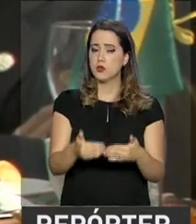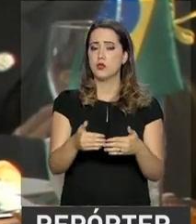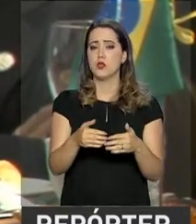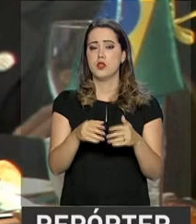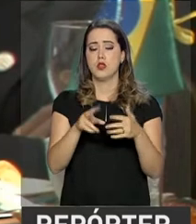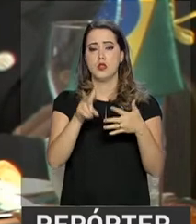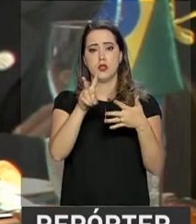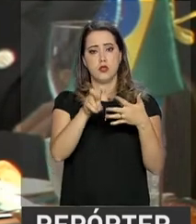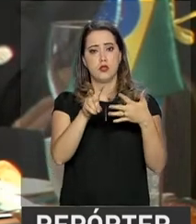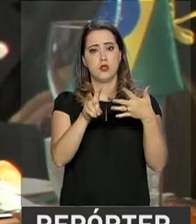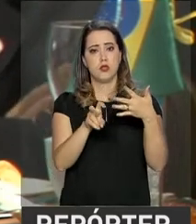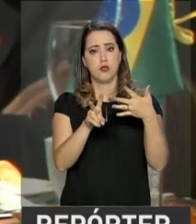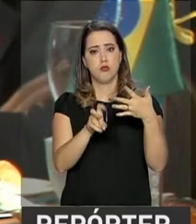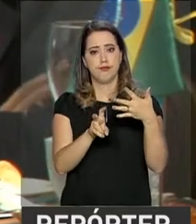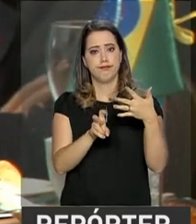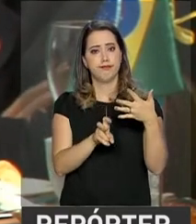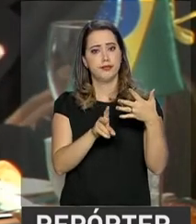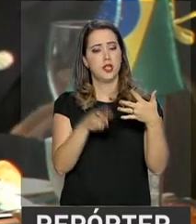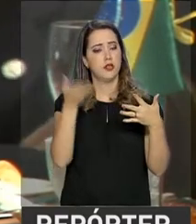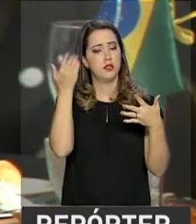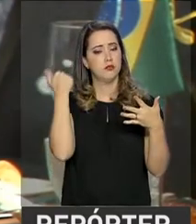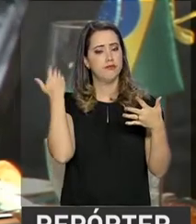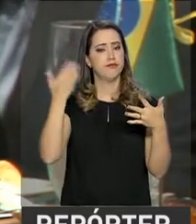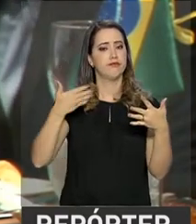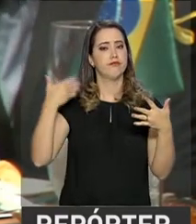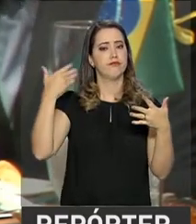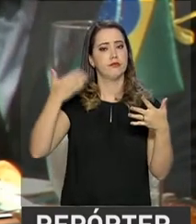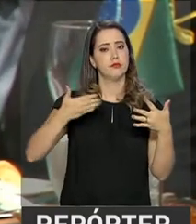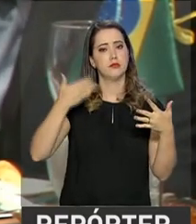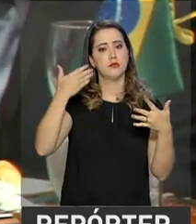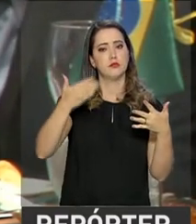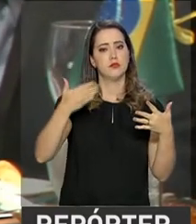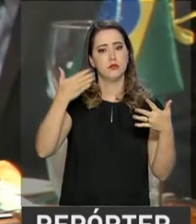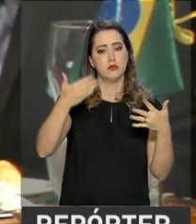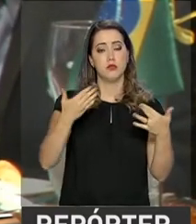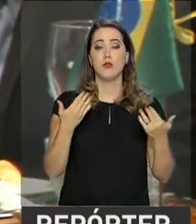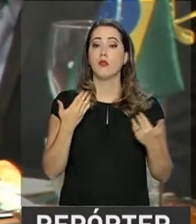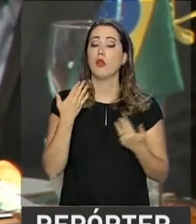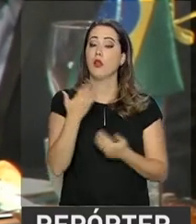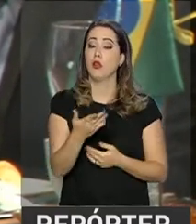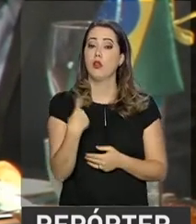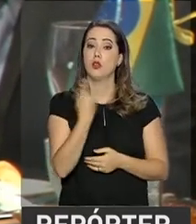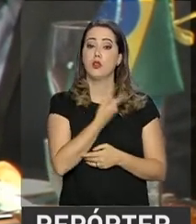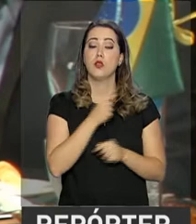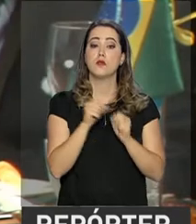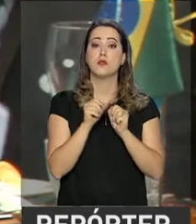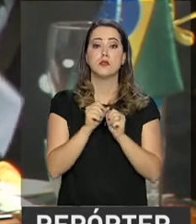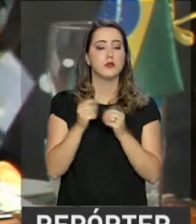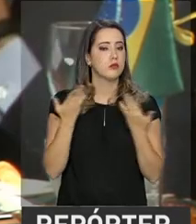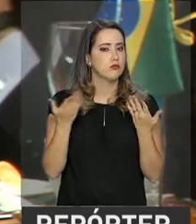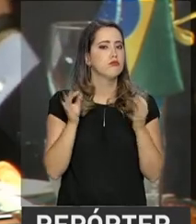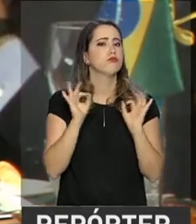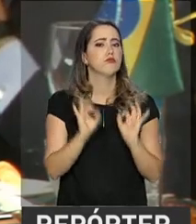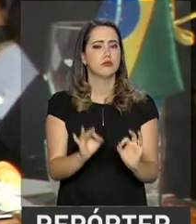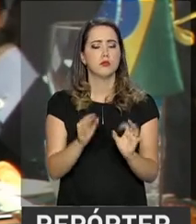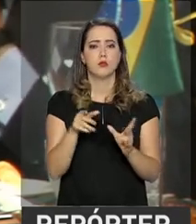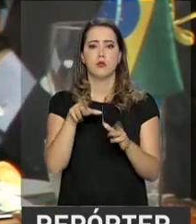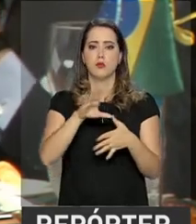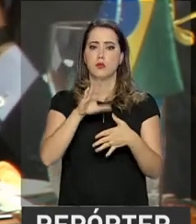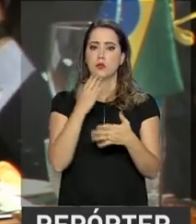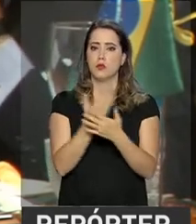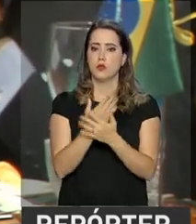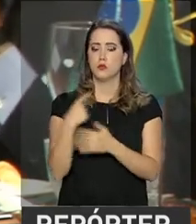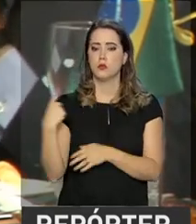que se arrastam por anos e anos e é isso que estamos fazendo no mercosul